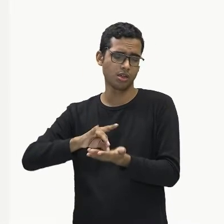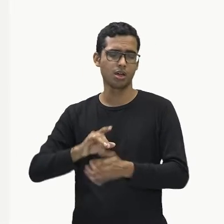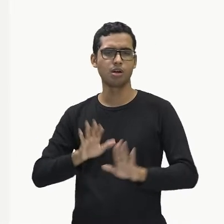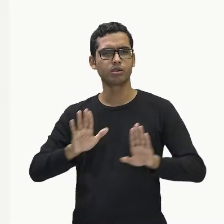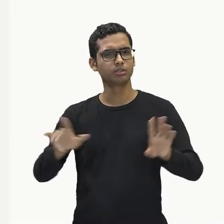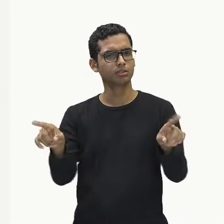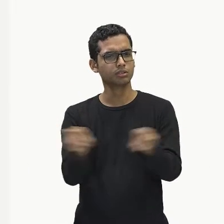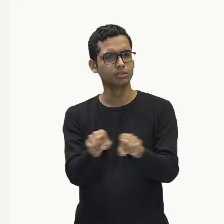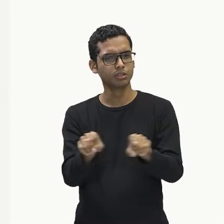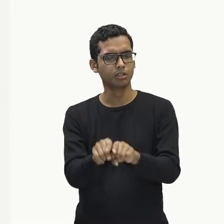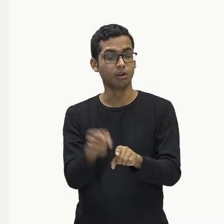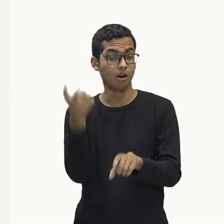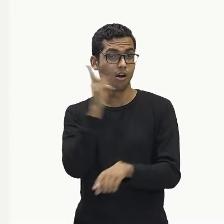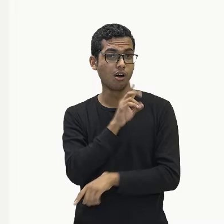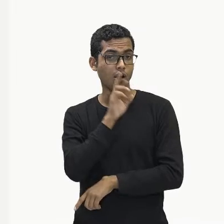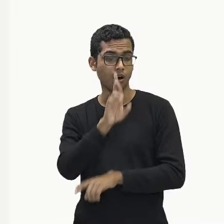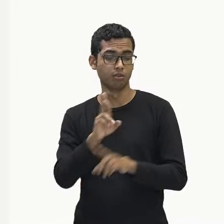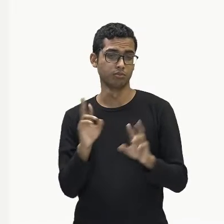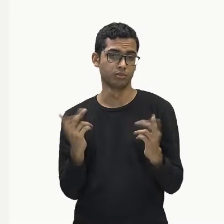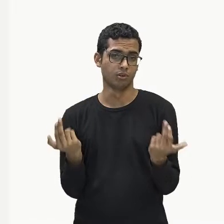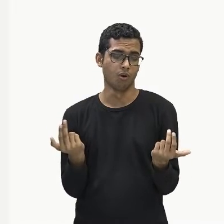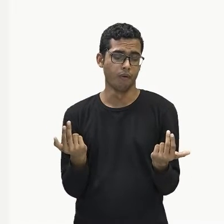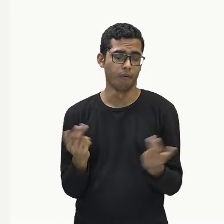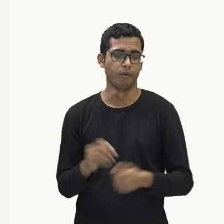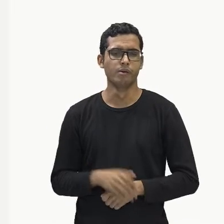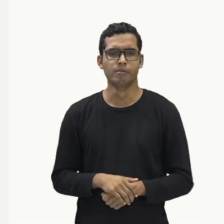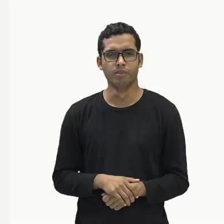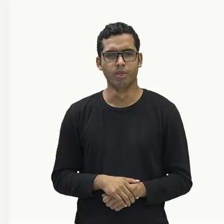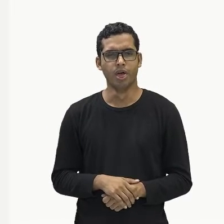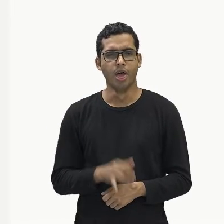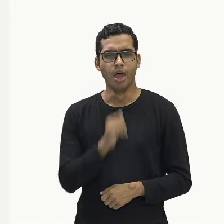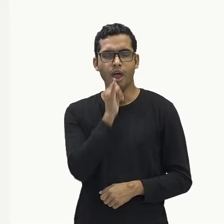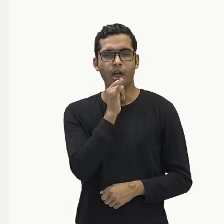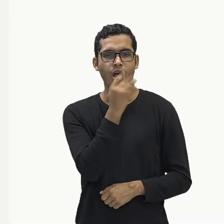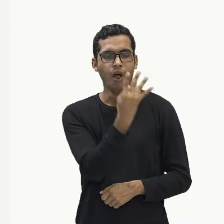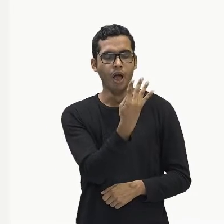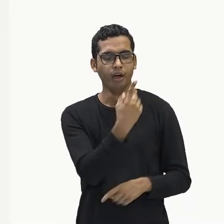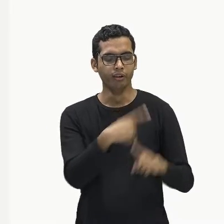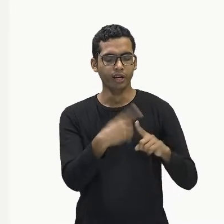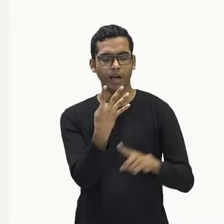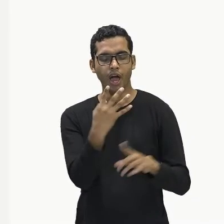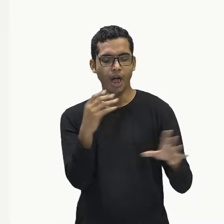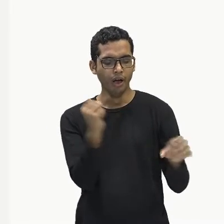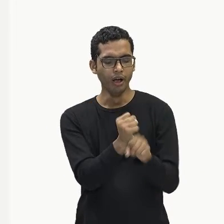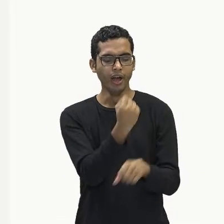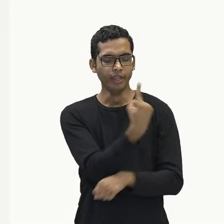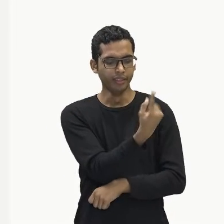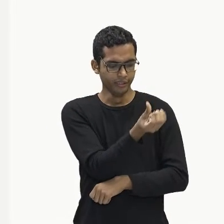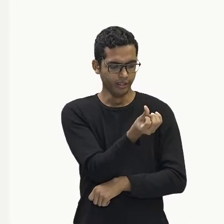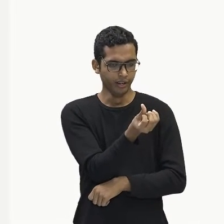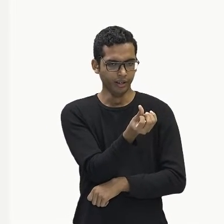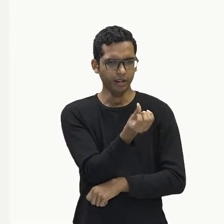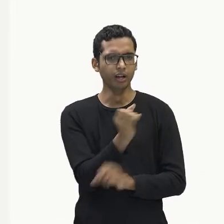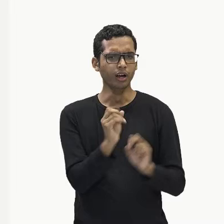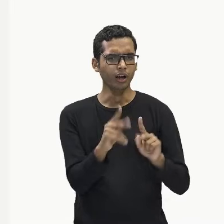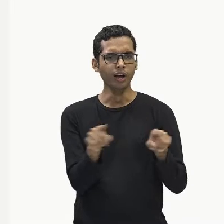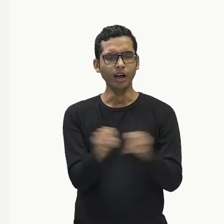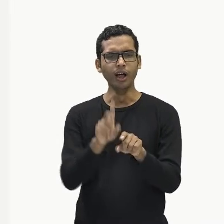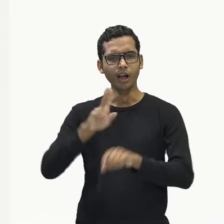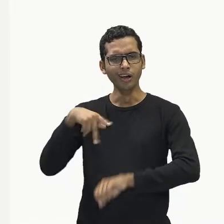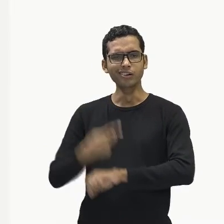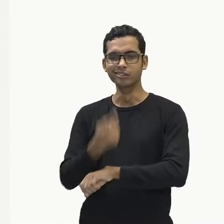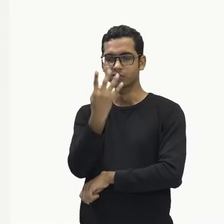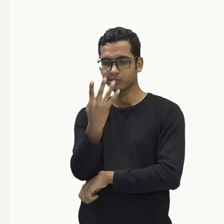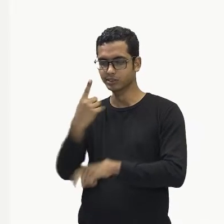vai dar o mesmo resultado no final. 4 vezes 4, 16.